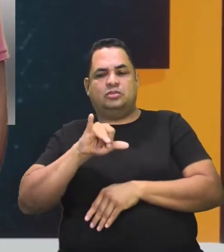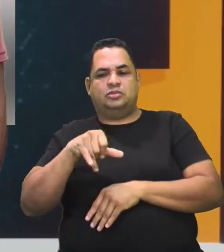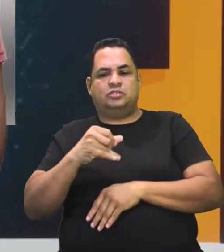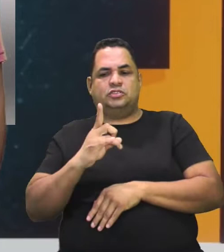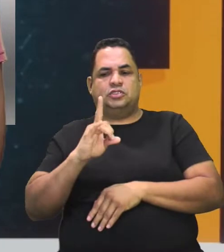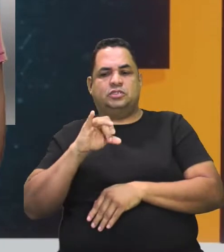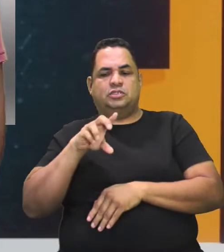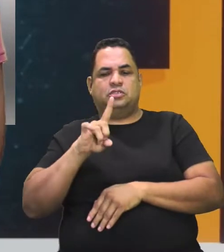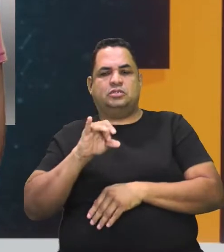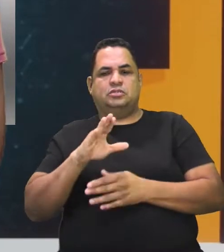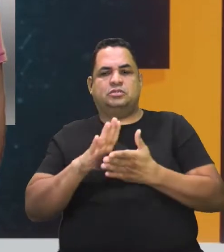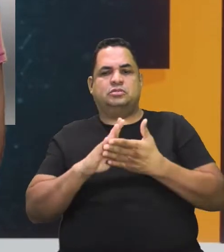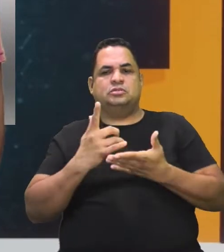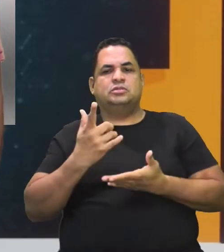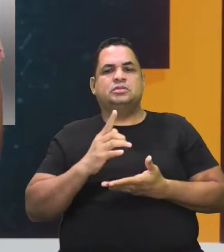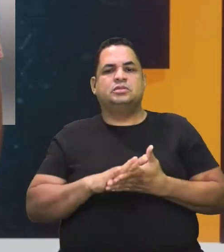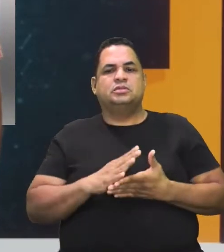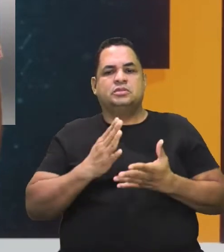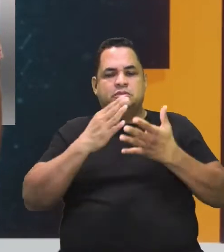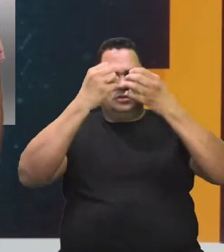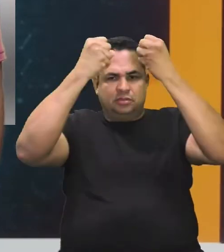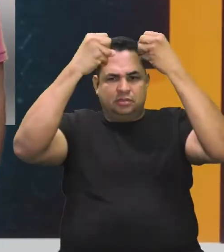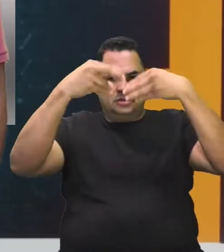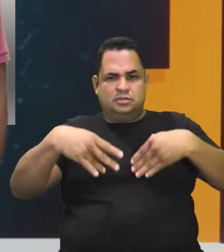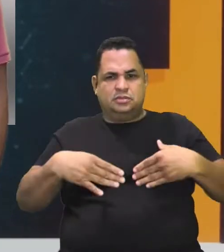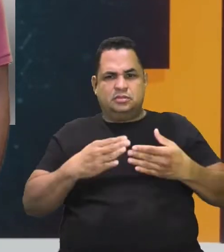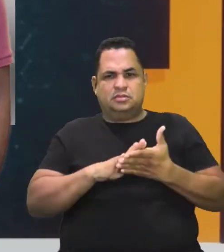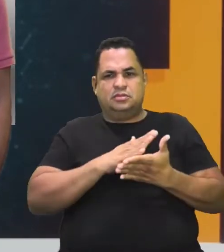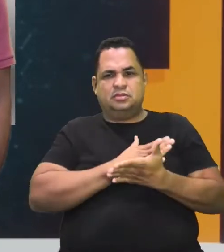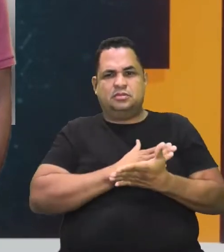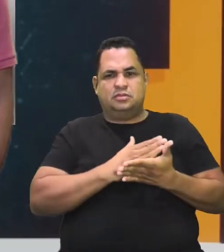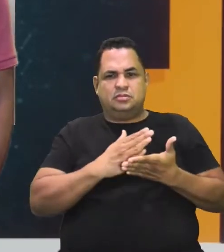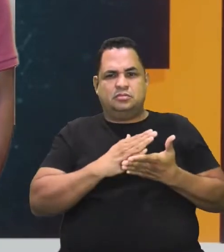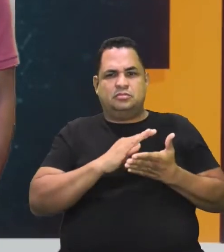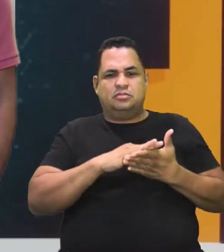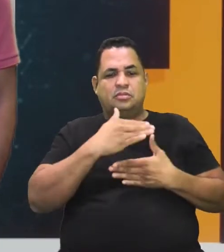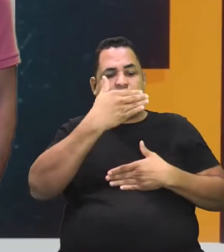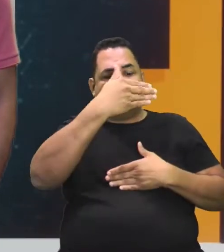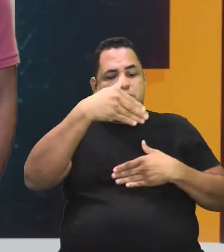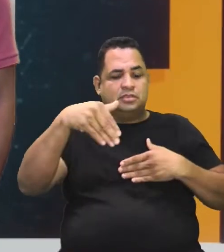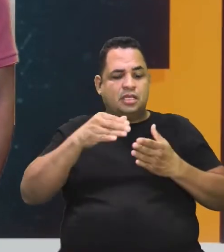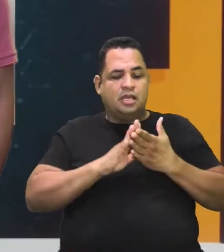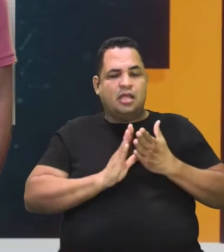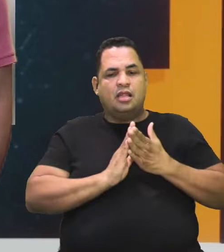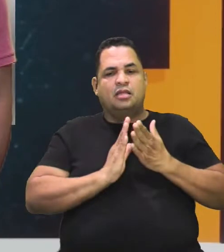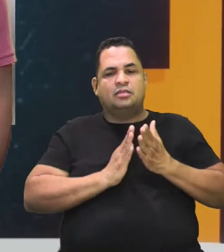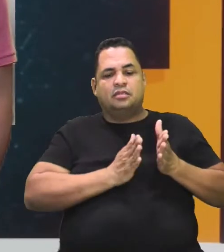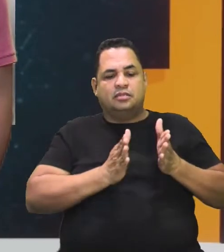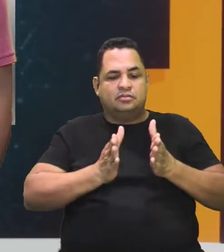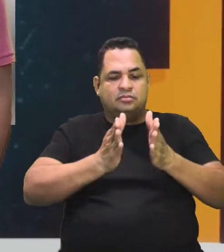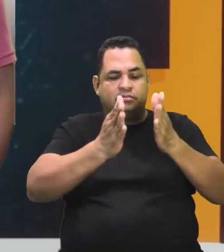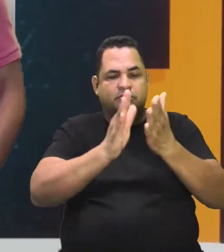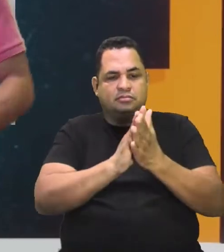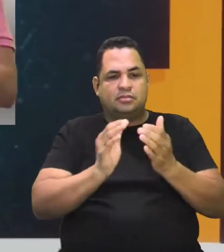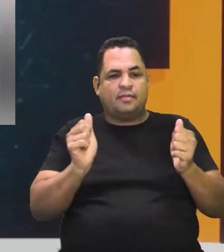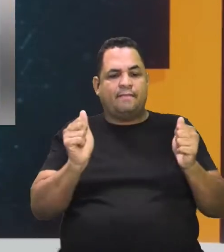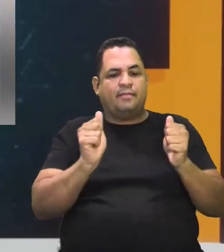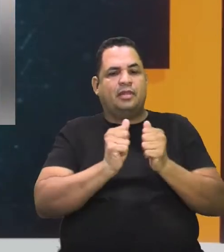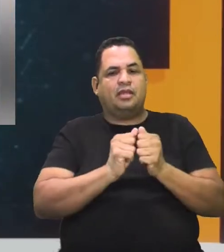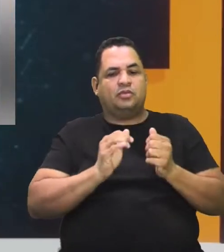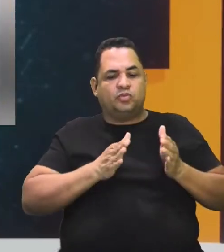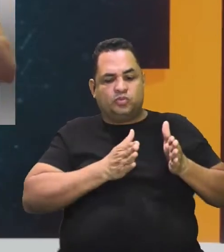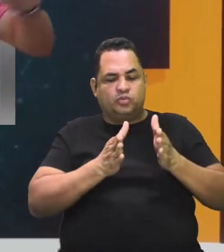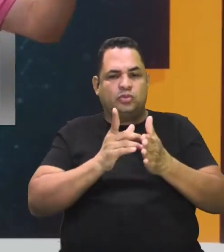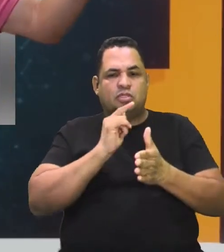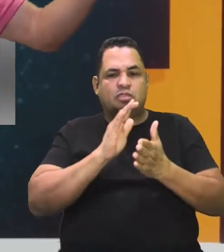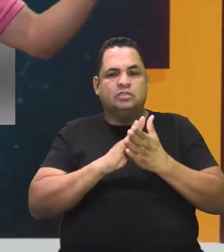Bom, se vocês não conhecem, tá, eu vou explicar para vocês. O Rio de Janeiro começa na beira do rio, Na Zona Sul, na beira do Rio na beira Madeira, do Rio,